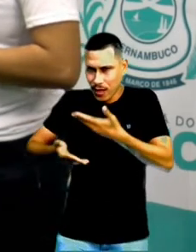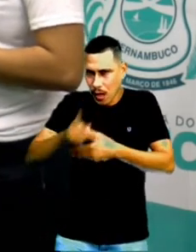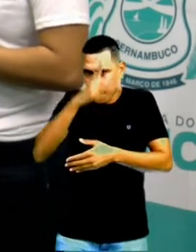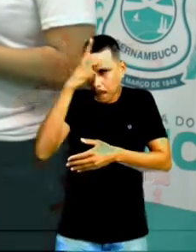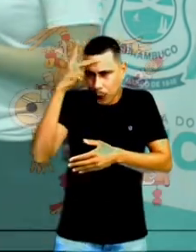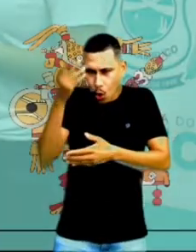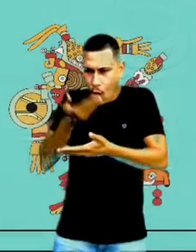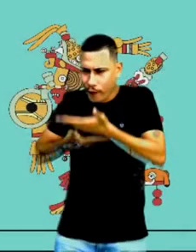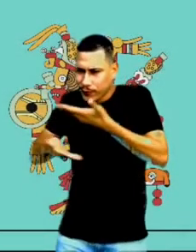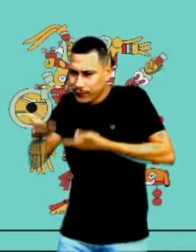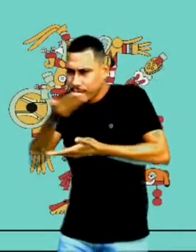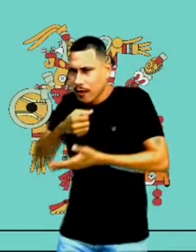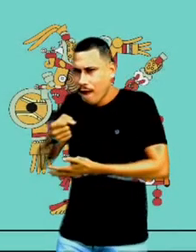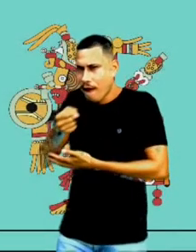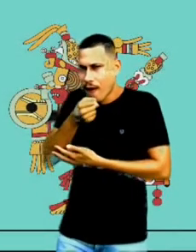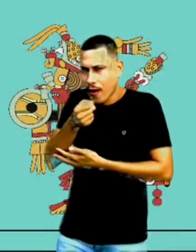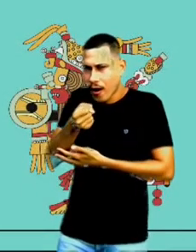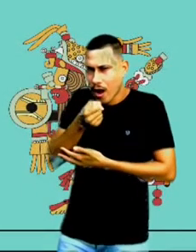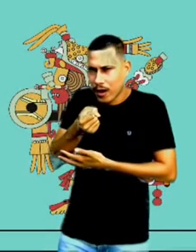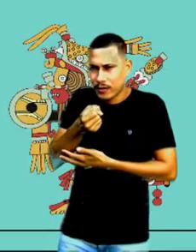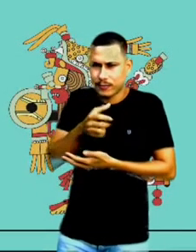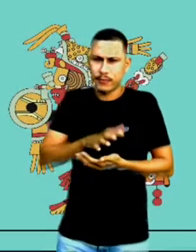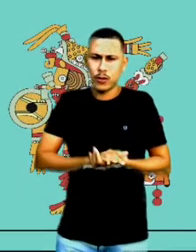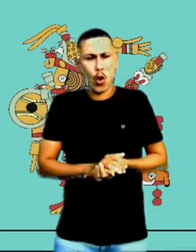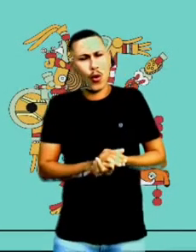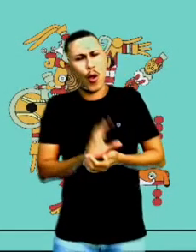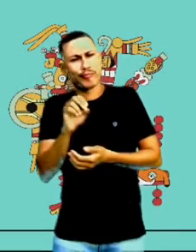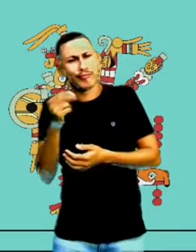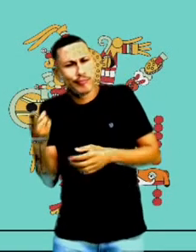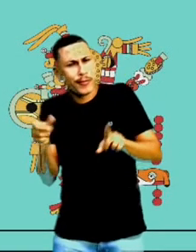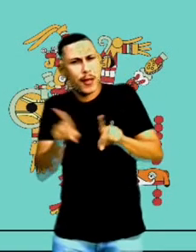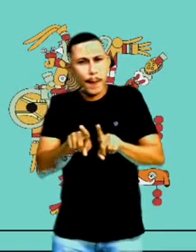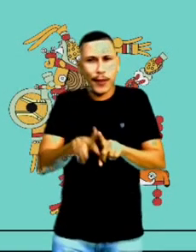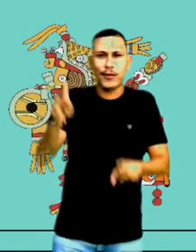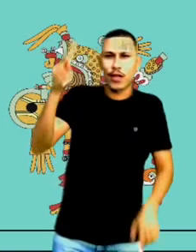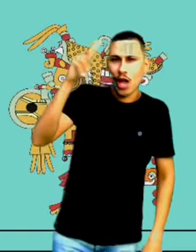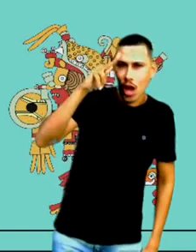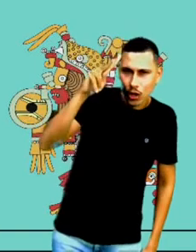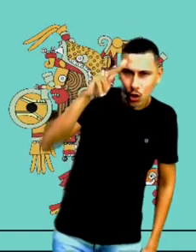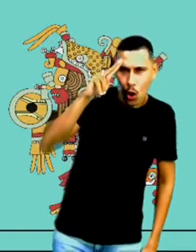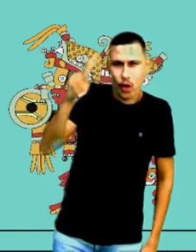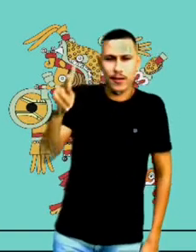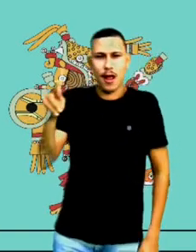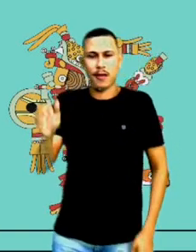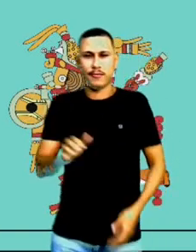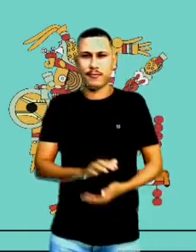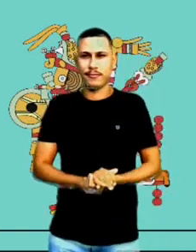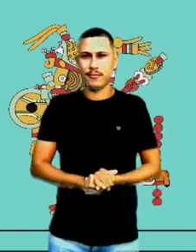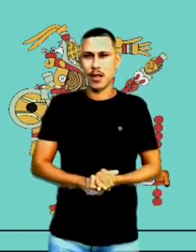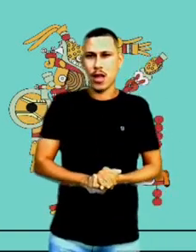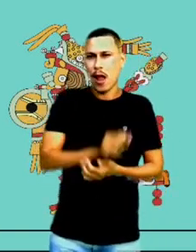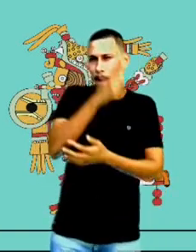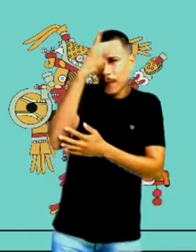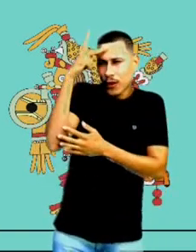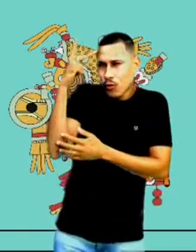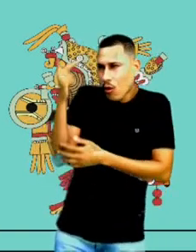gravações ou até mesmo aquelas histórias contadas sobre